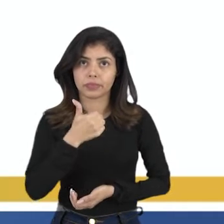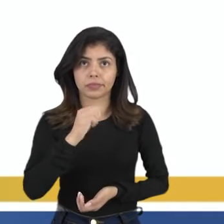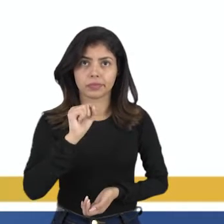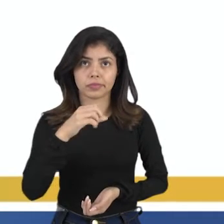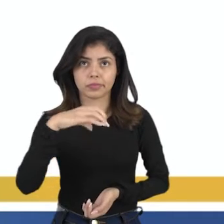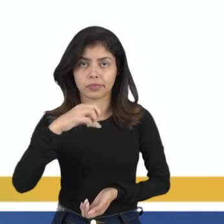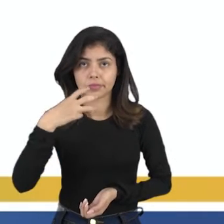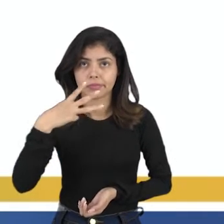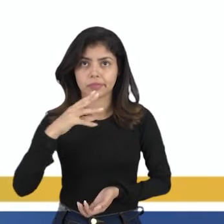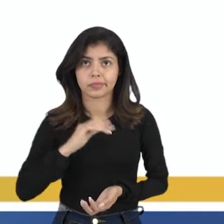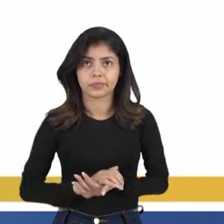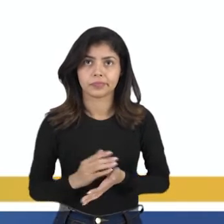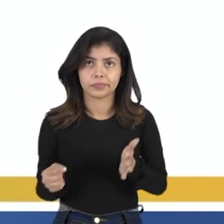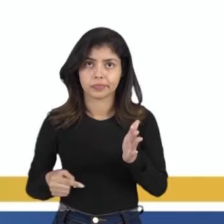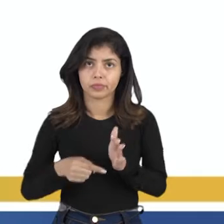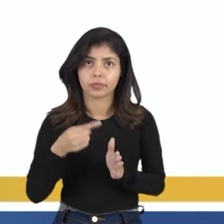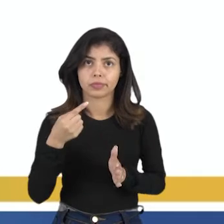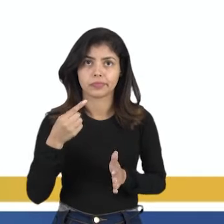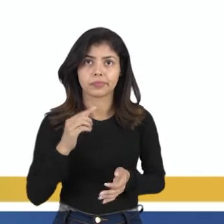de